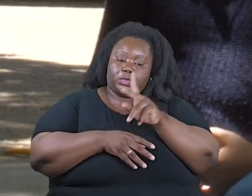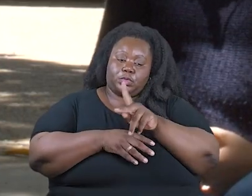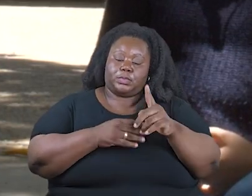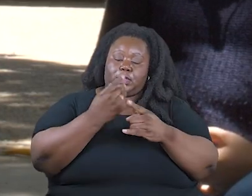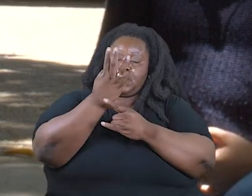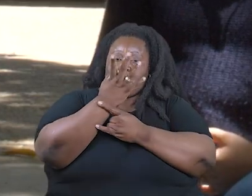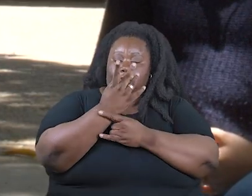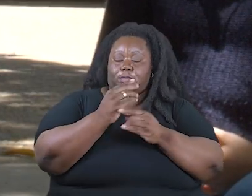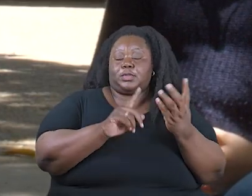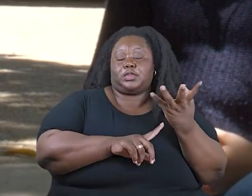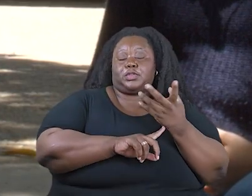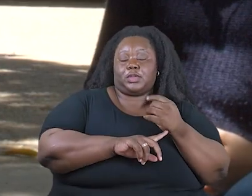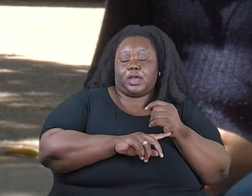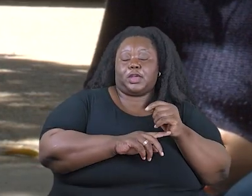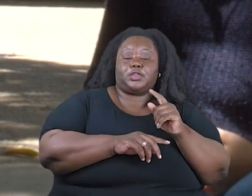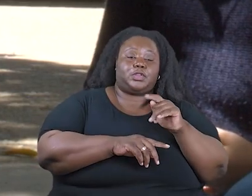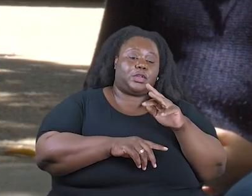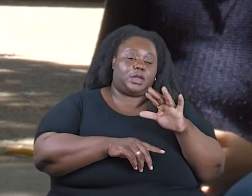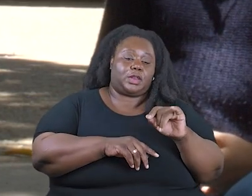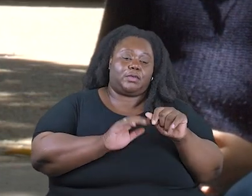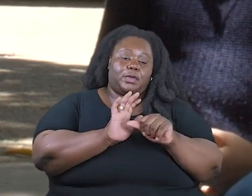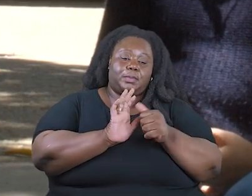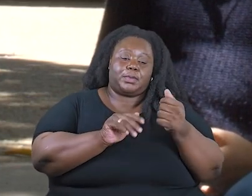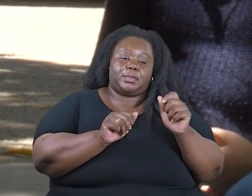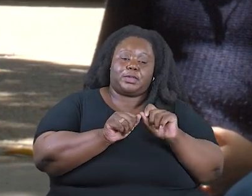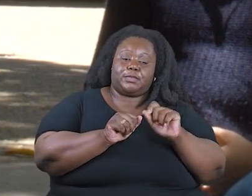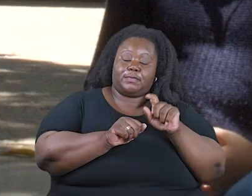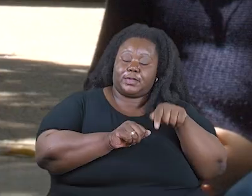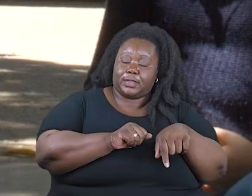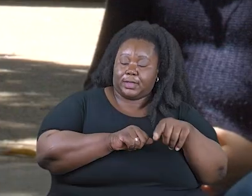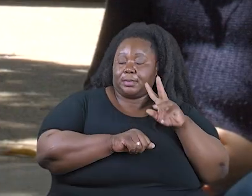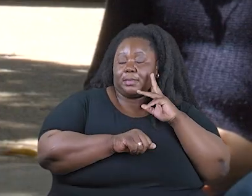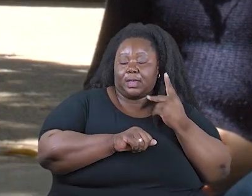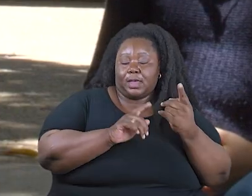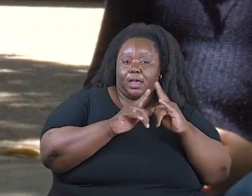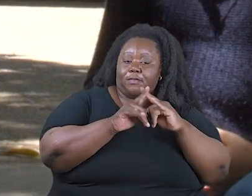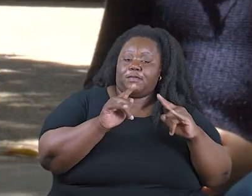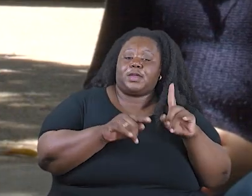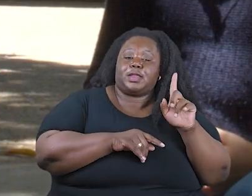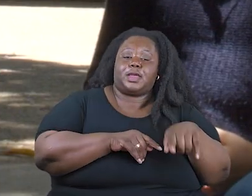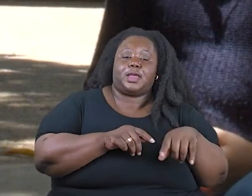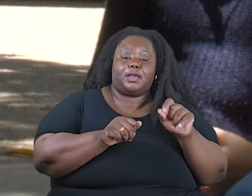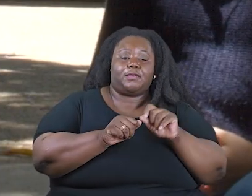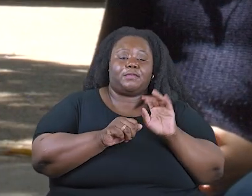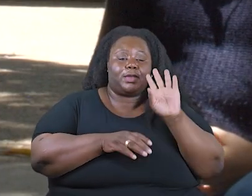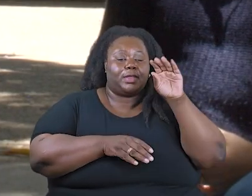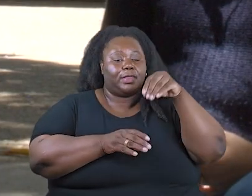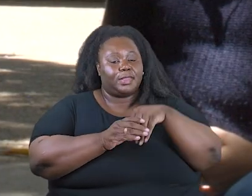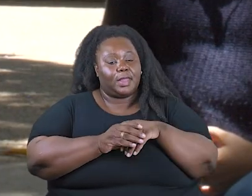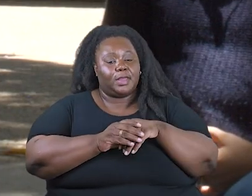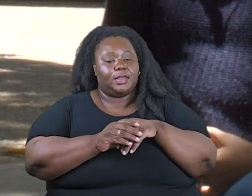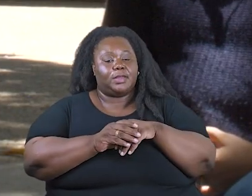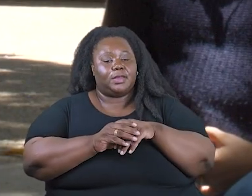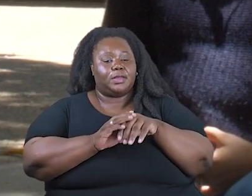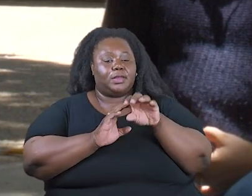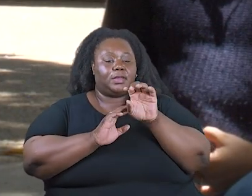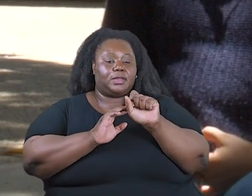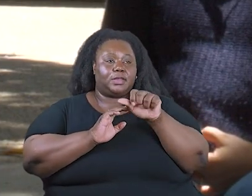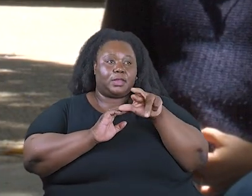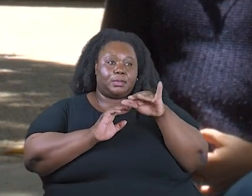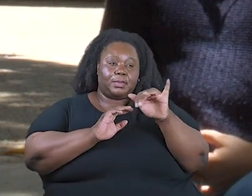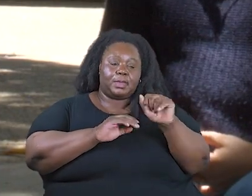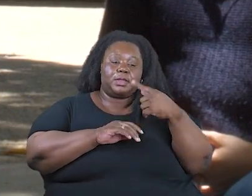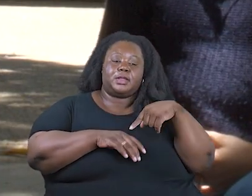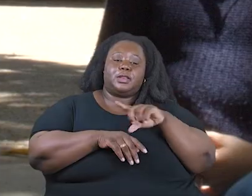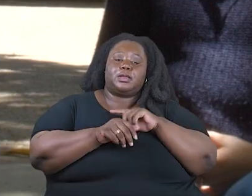de professores da UFMG, de artes gráficas, a primeira feira que teve aqui em BH foi feita dentro de um evento chamado